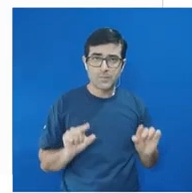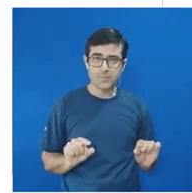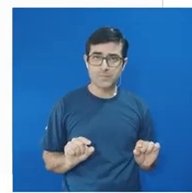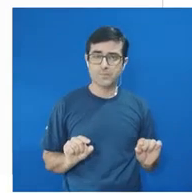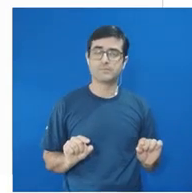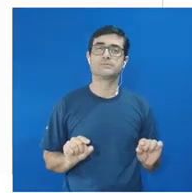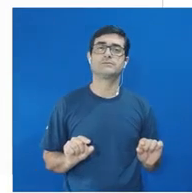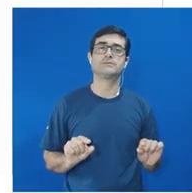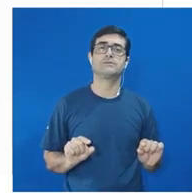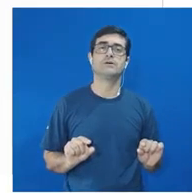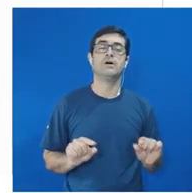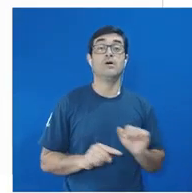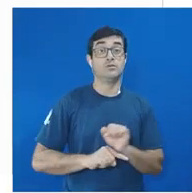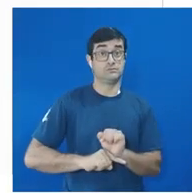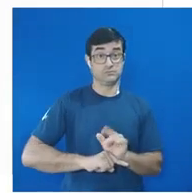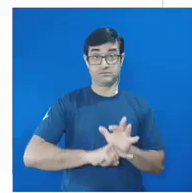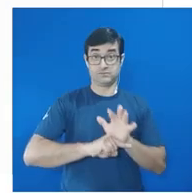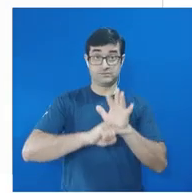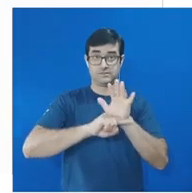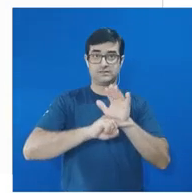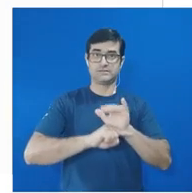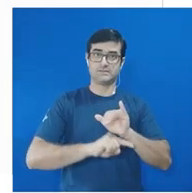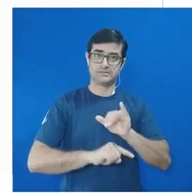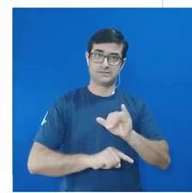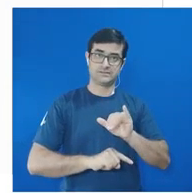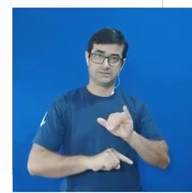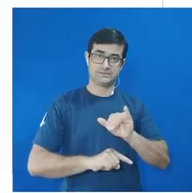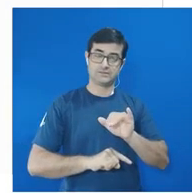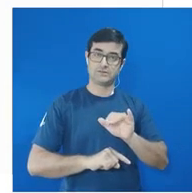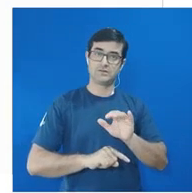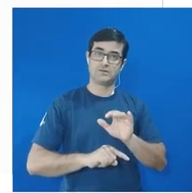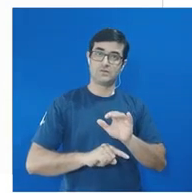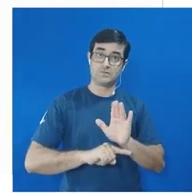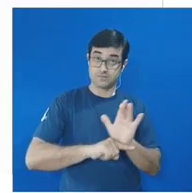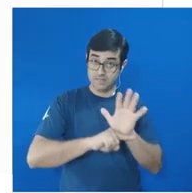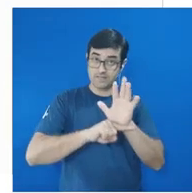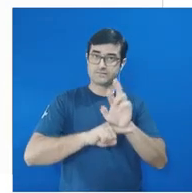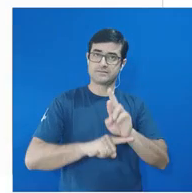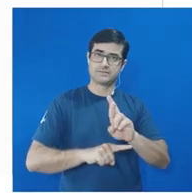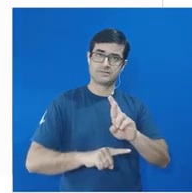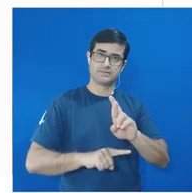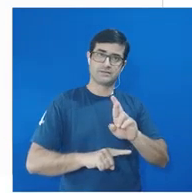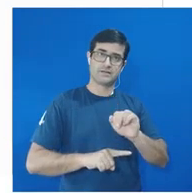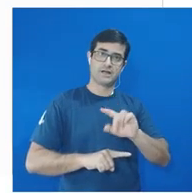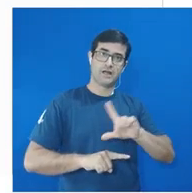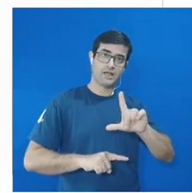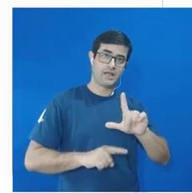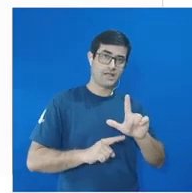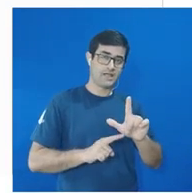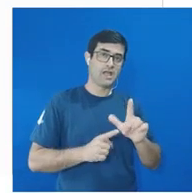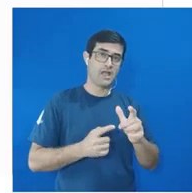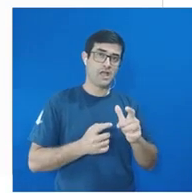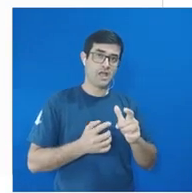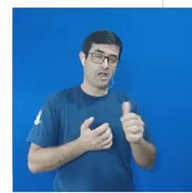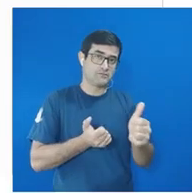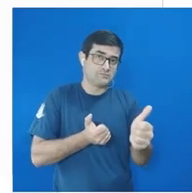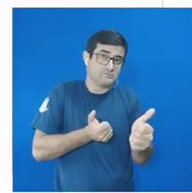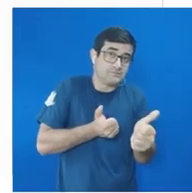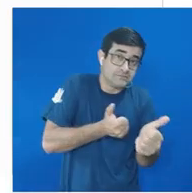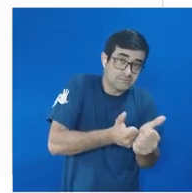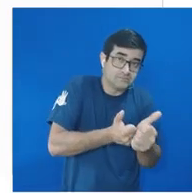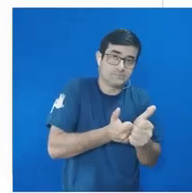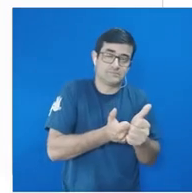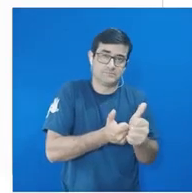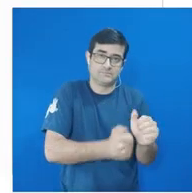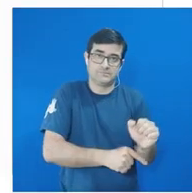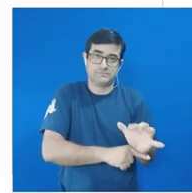baixas, tá? Os gases ideais, os gases reais se aproximam da idealidade.